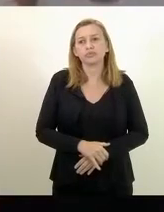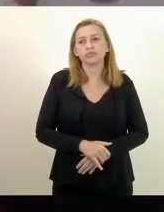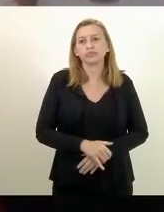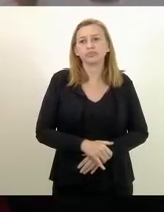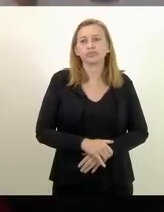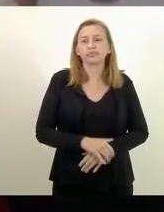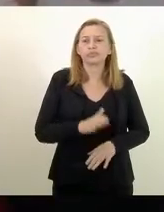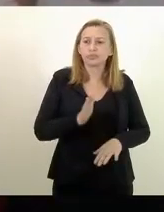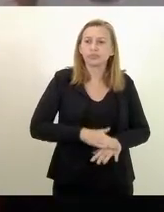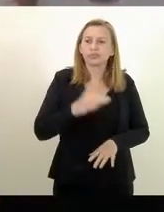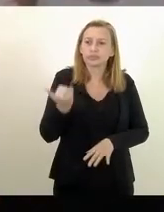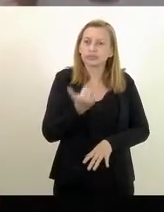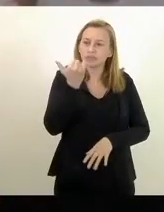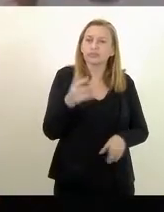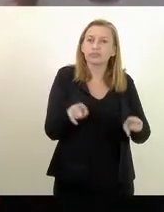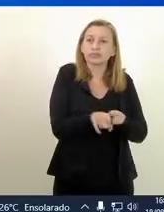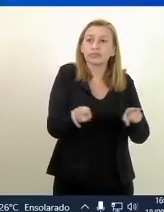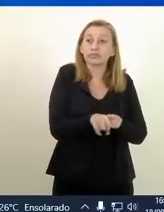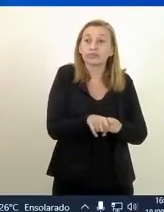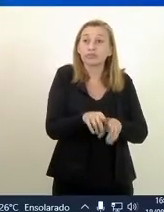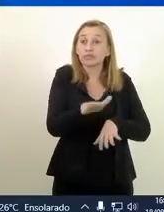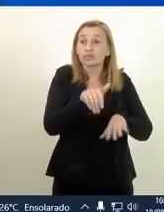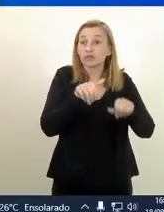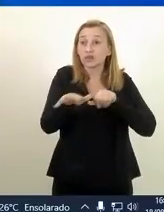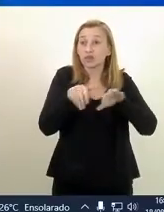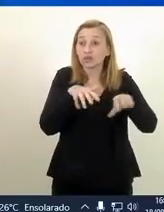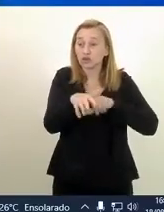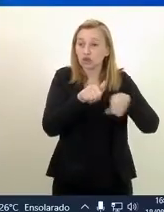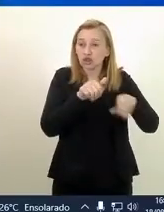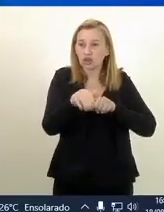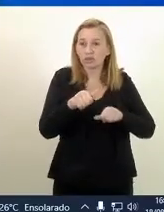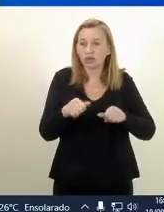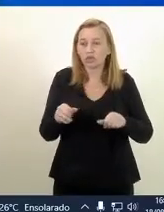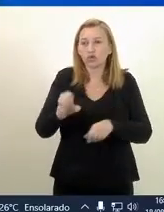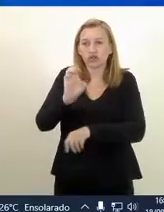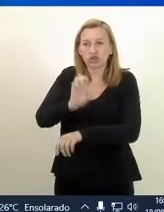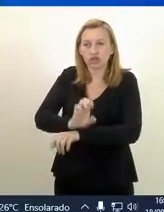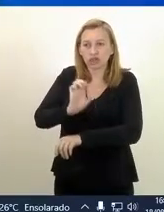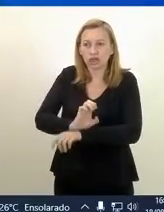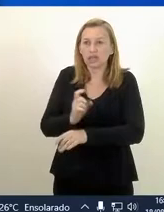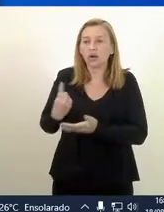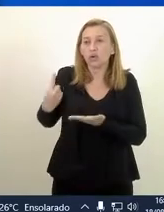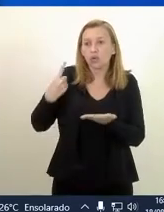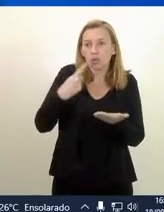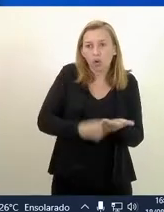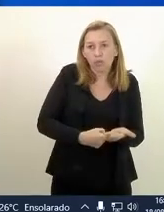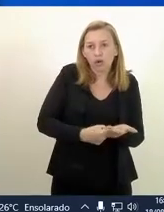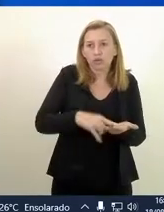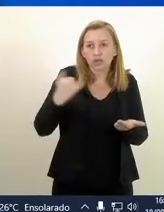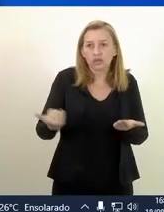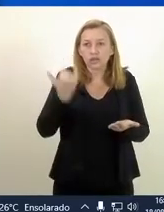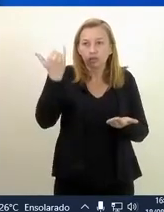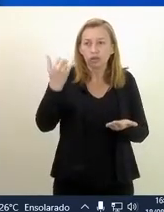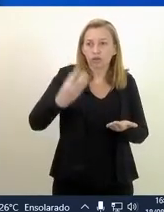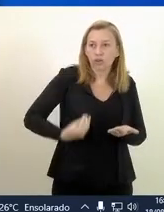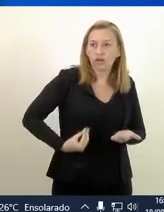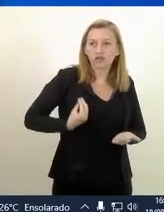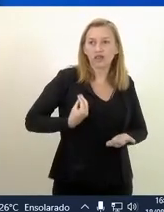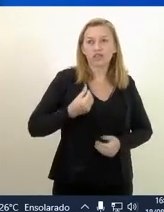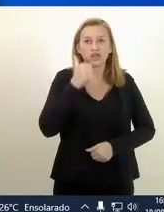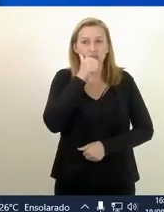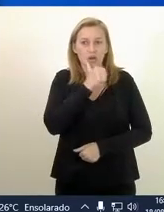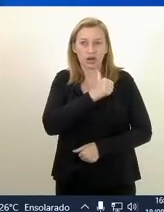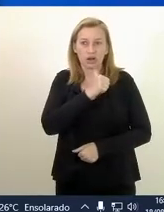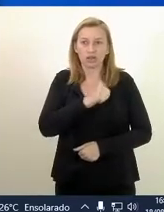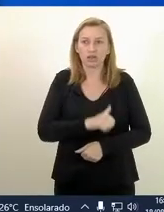é mais importante ainda porque ele chama o Estado a um compromisso importante com a vida das mulheres